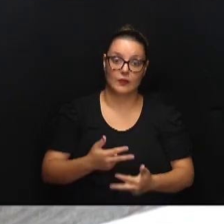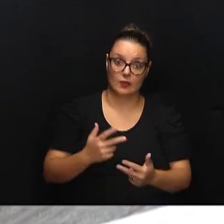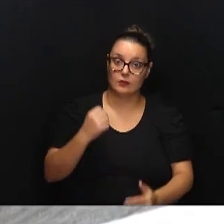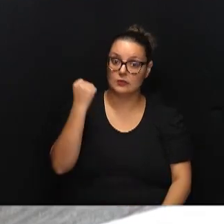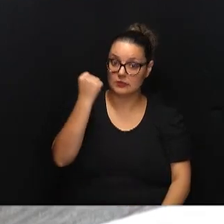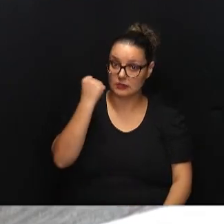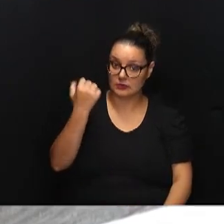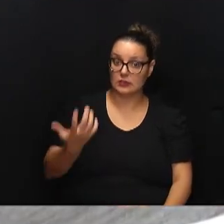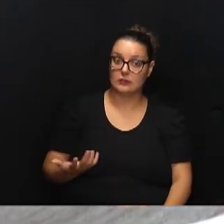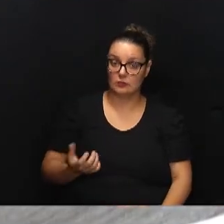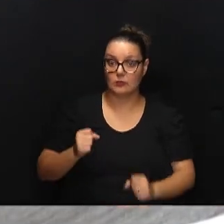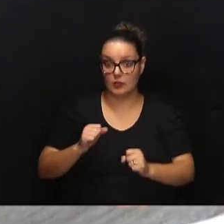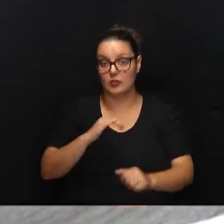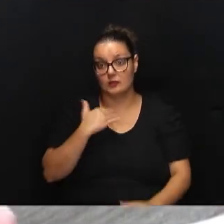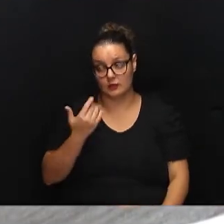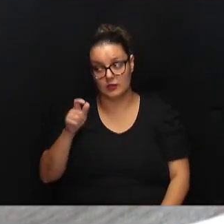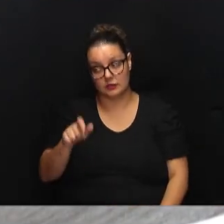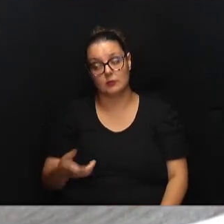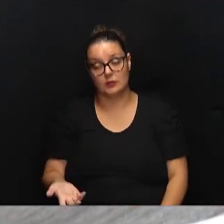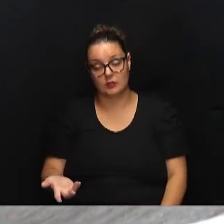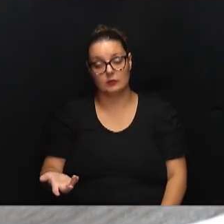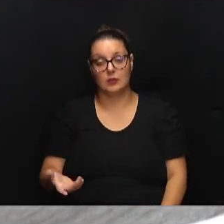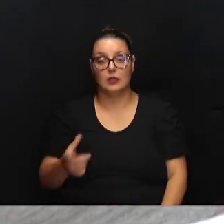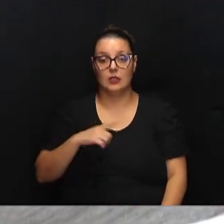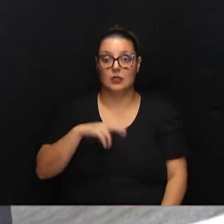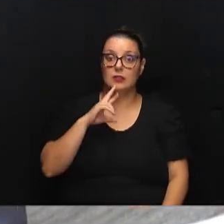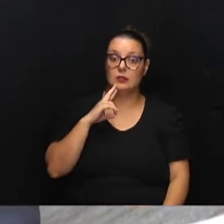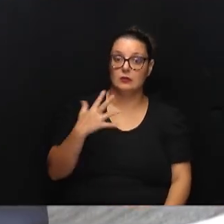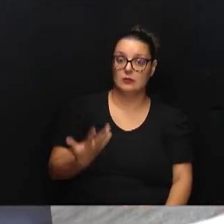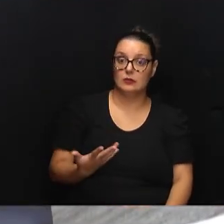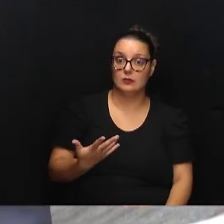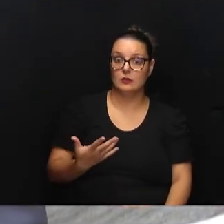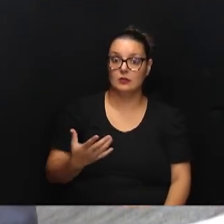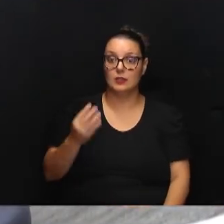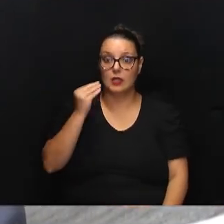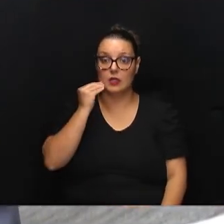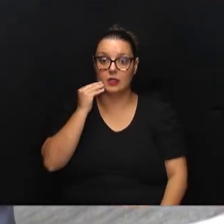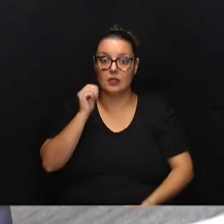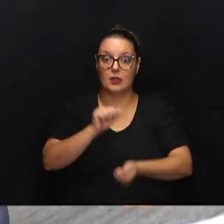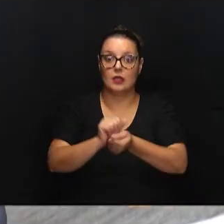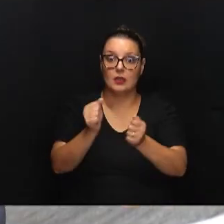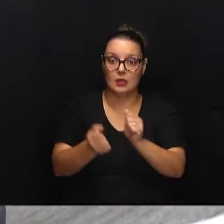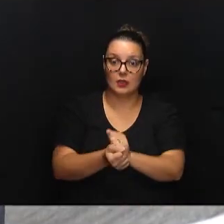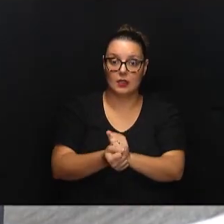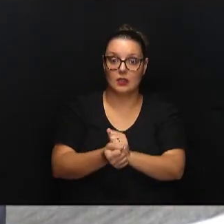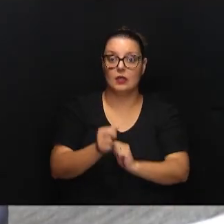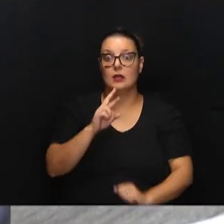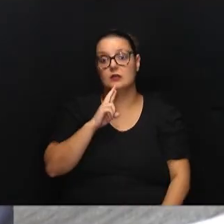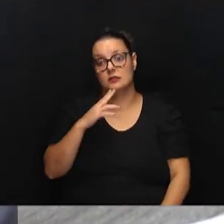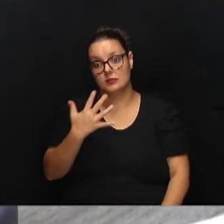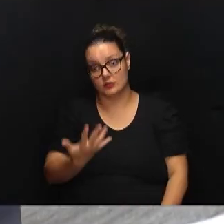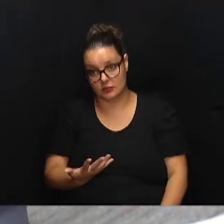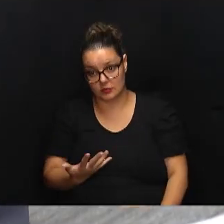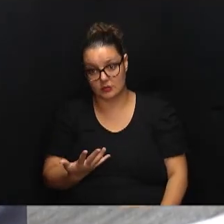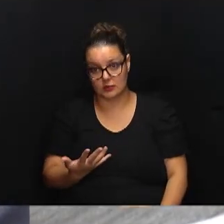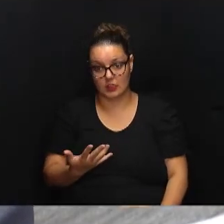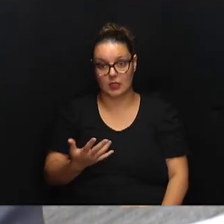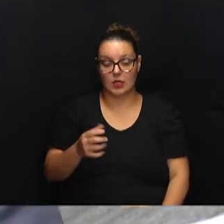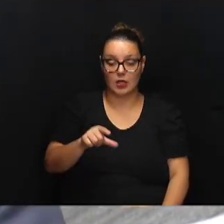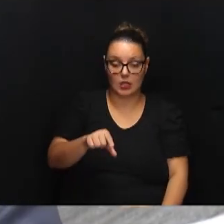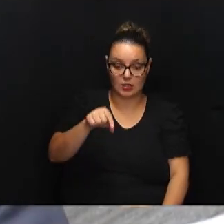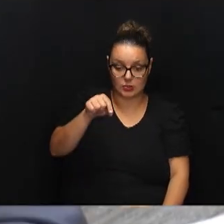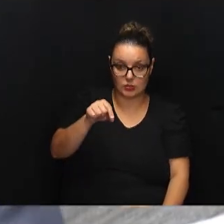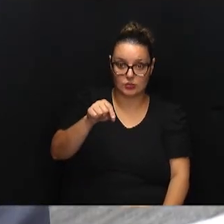até levar a óbito. A gente tem a solução e tentar encaixar essa solução, né, que é